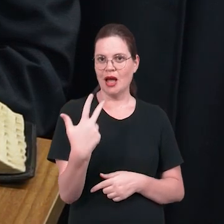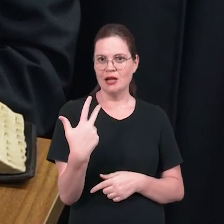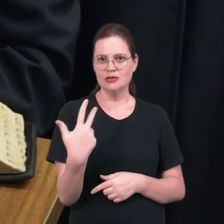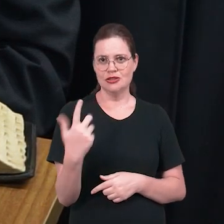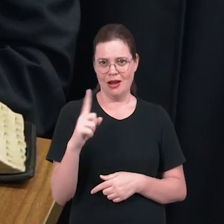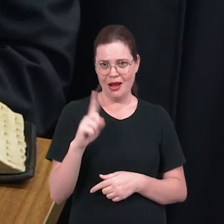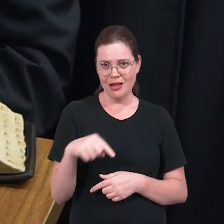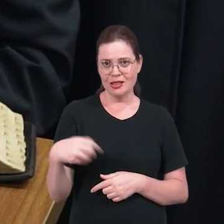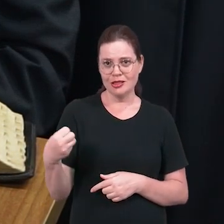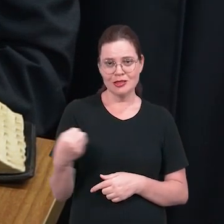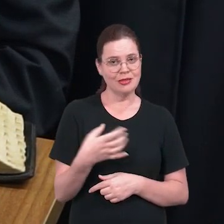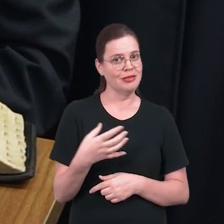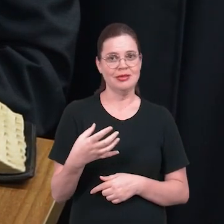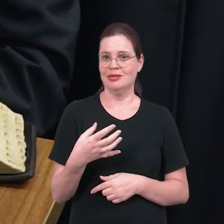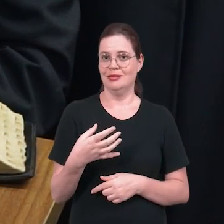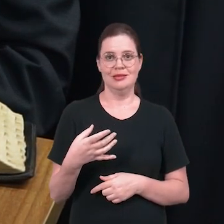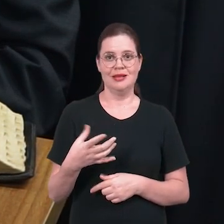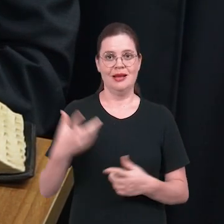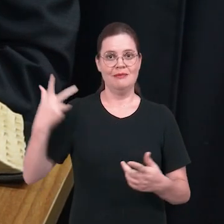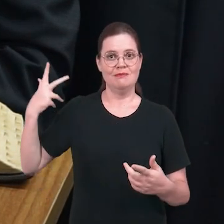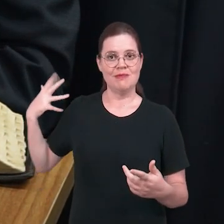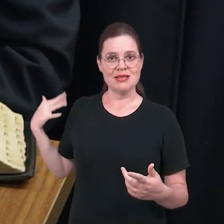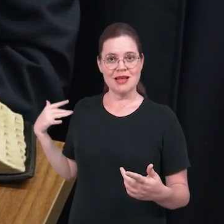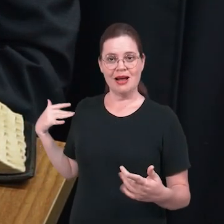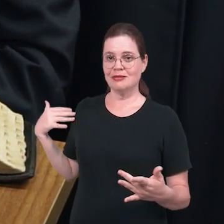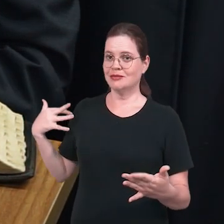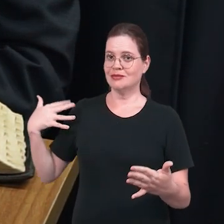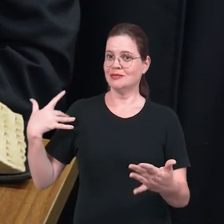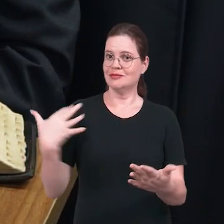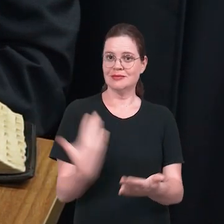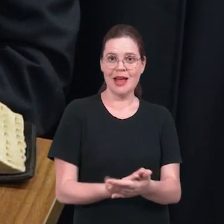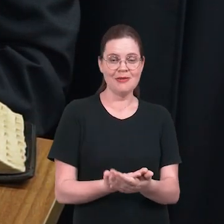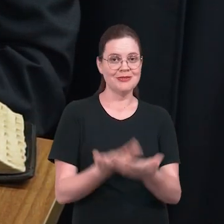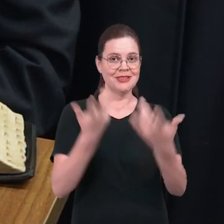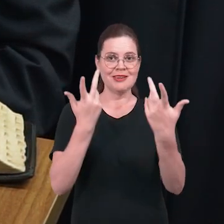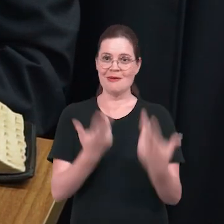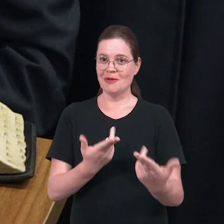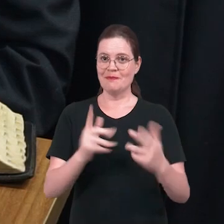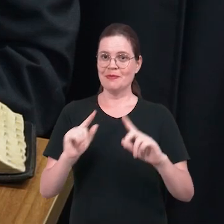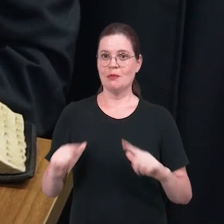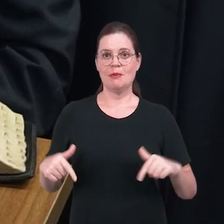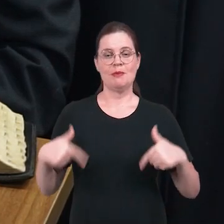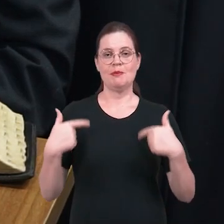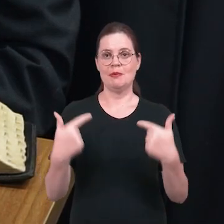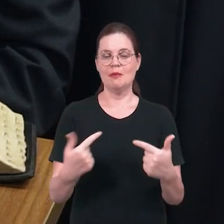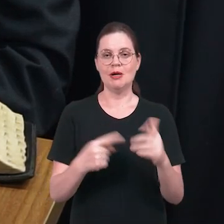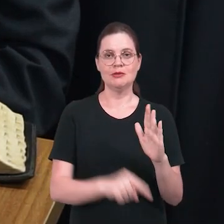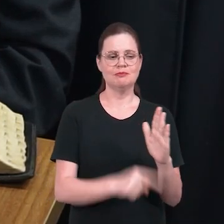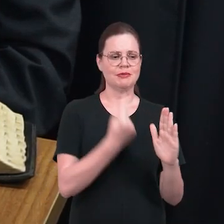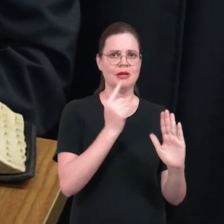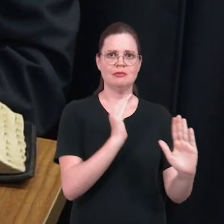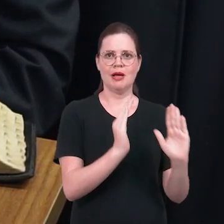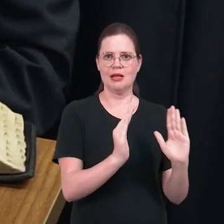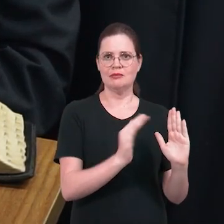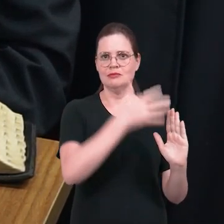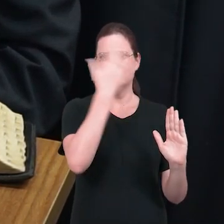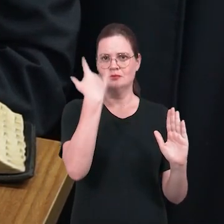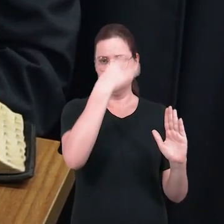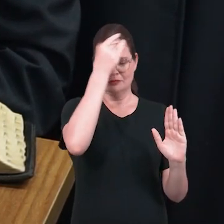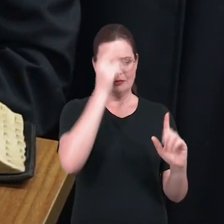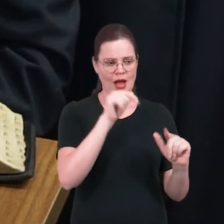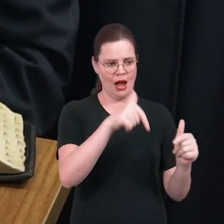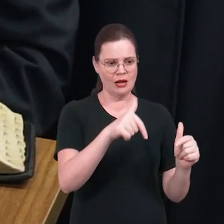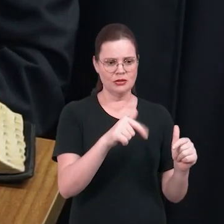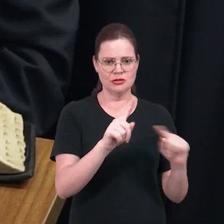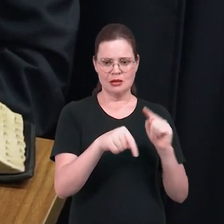nenhuma novidade. O Espírito Santo está fazendo a mesma coisa que ele fez naquele primeiro período,